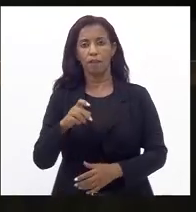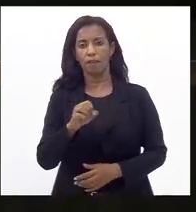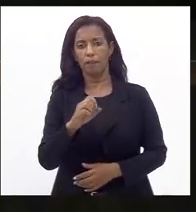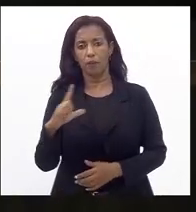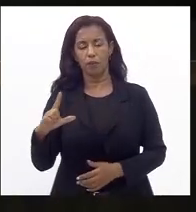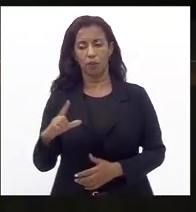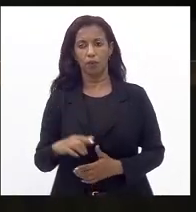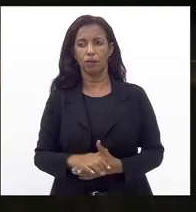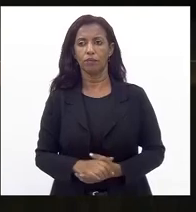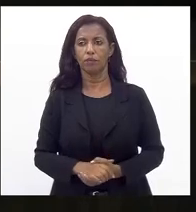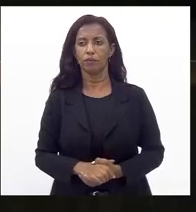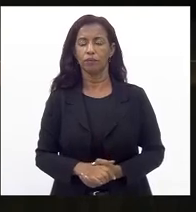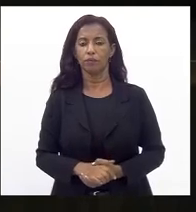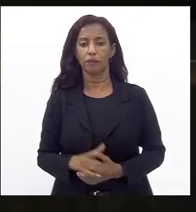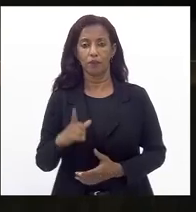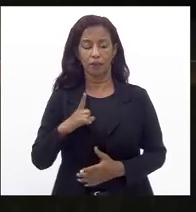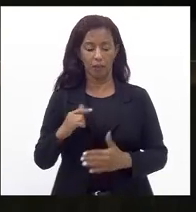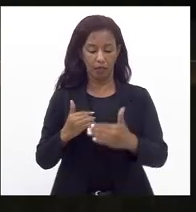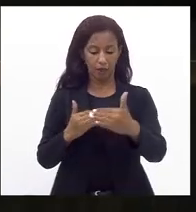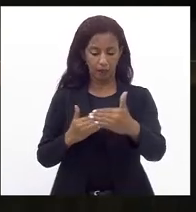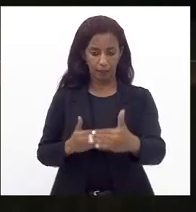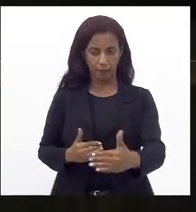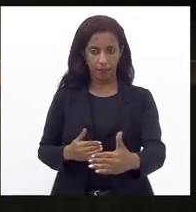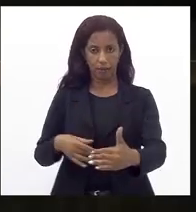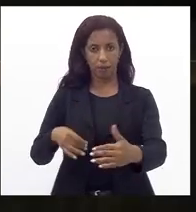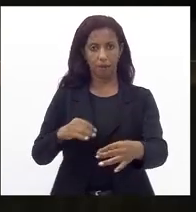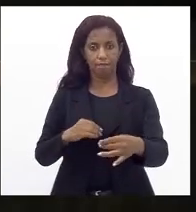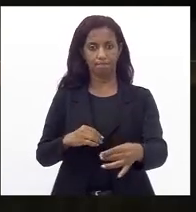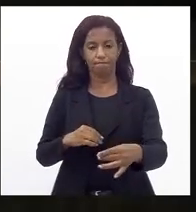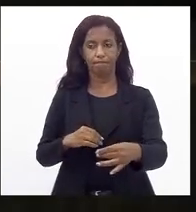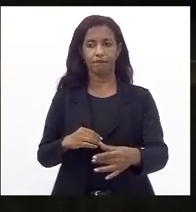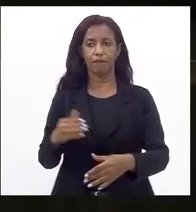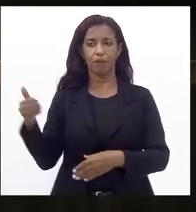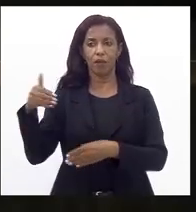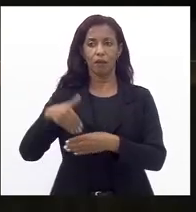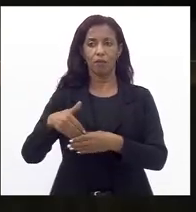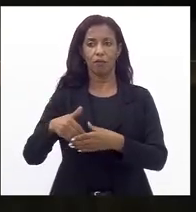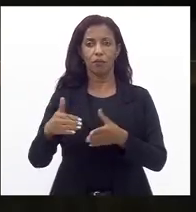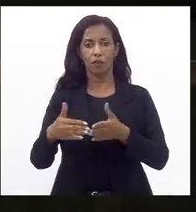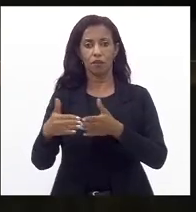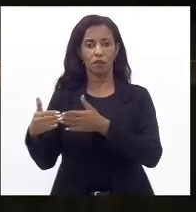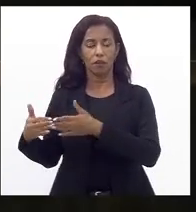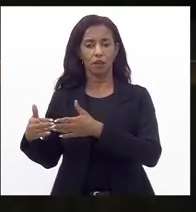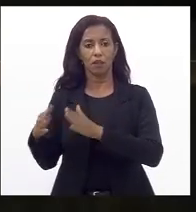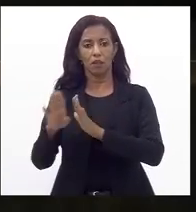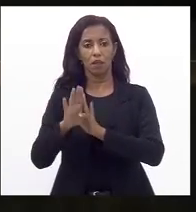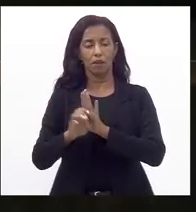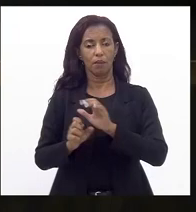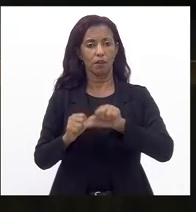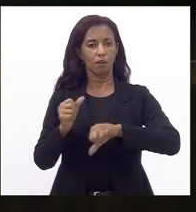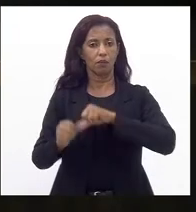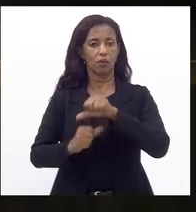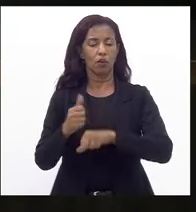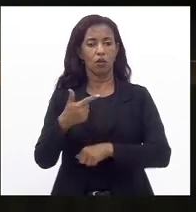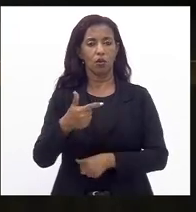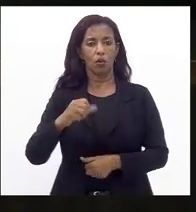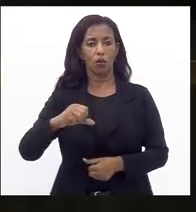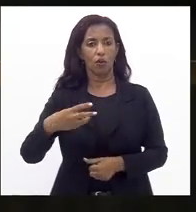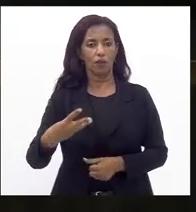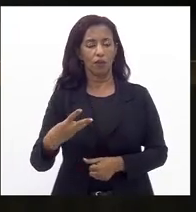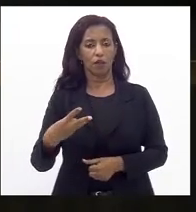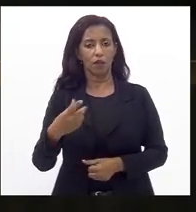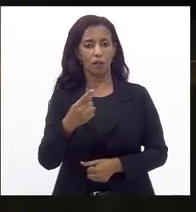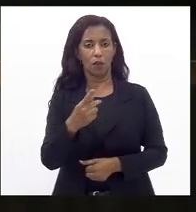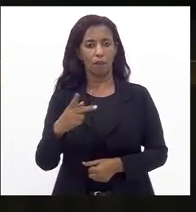do pessoal e a sobre a mesa requerimento destaque para votação em separado aprovação da emenda modificativa nº 293